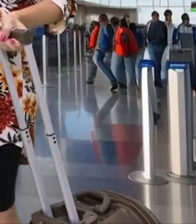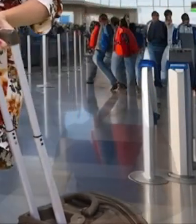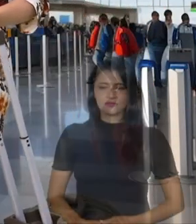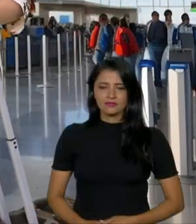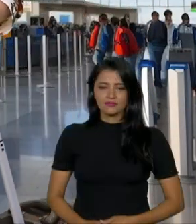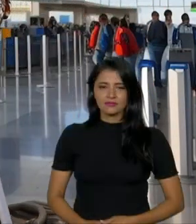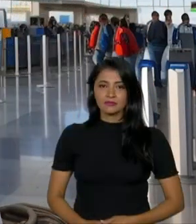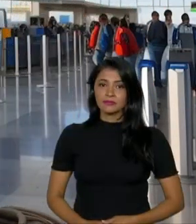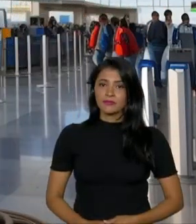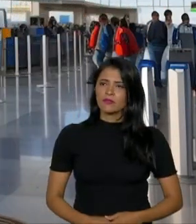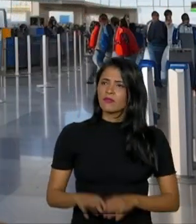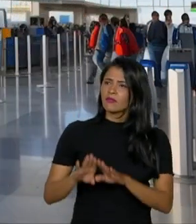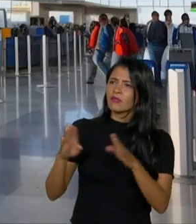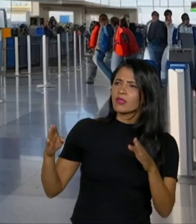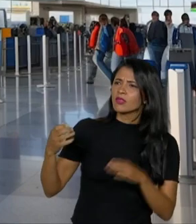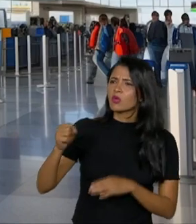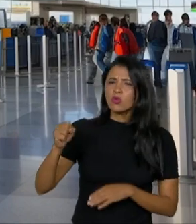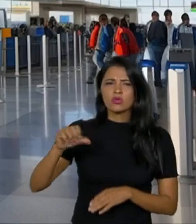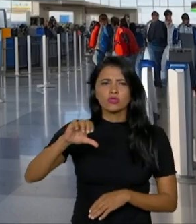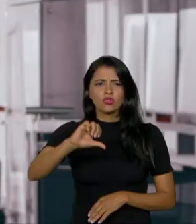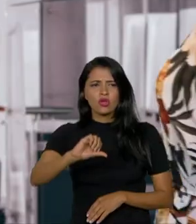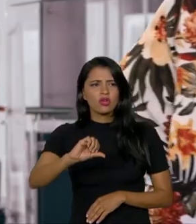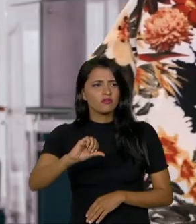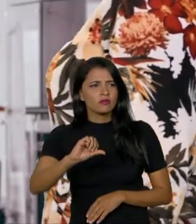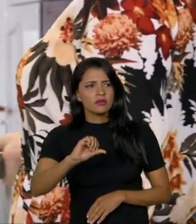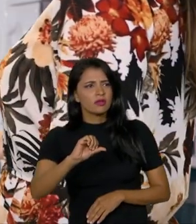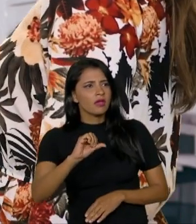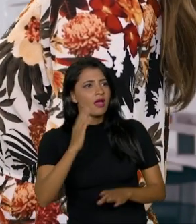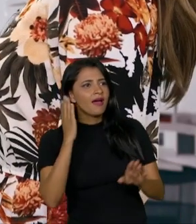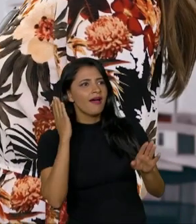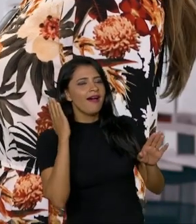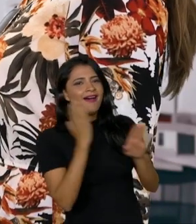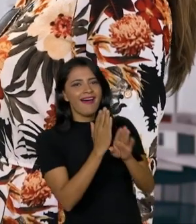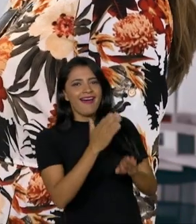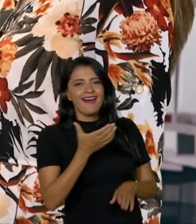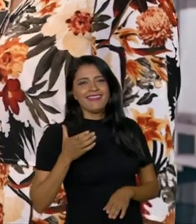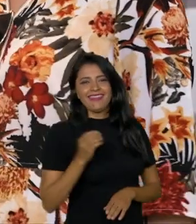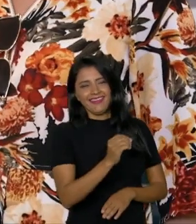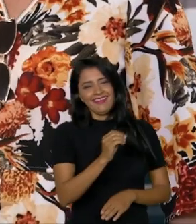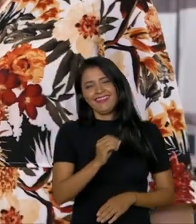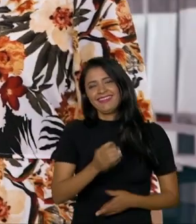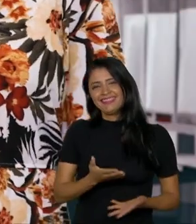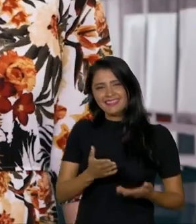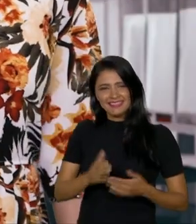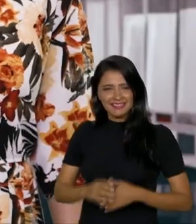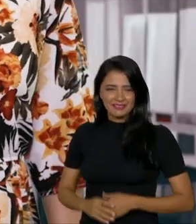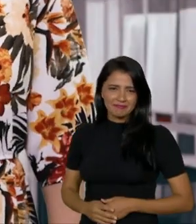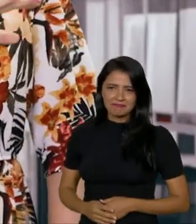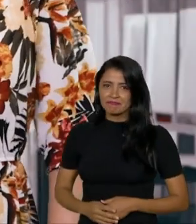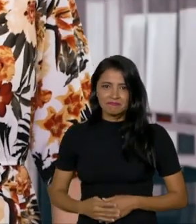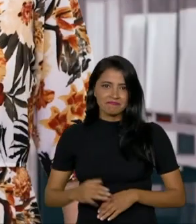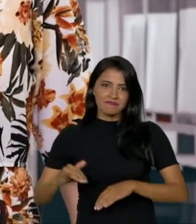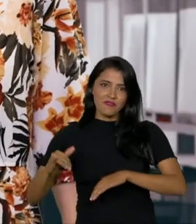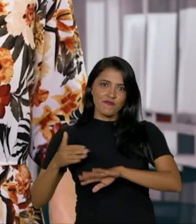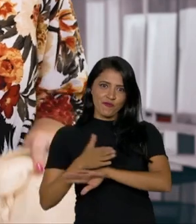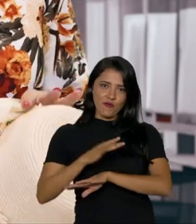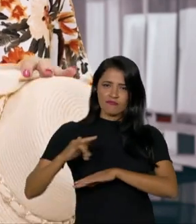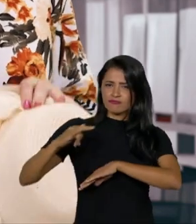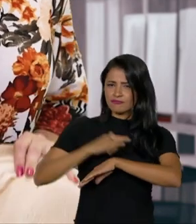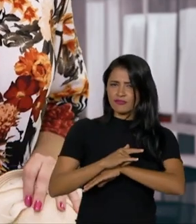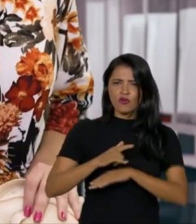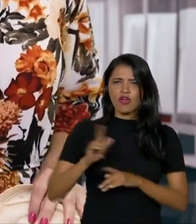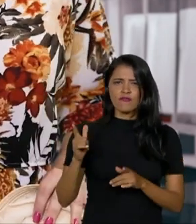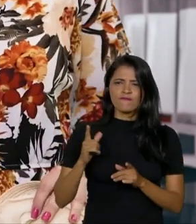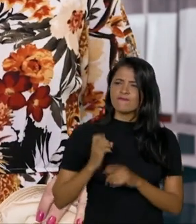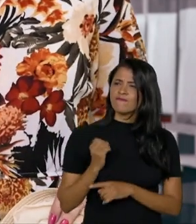Portão 8, portão 9, portão 10. Ah, achei! Vou embarcar agora numa